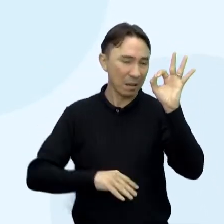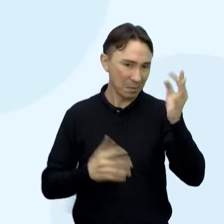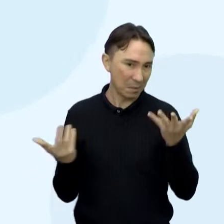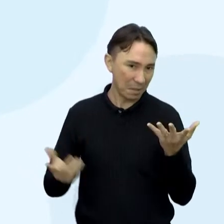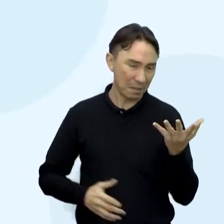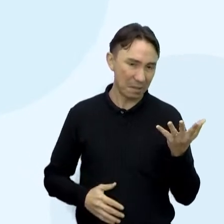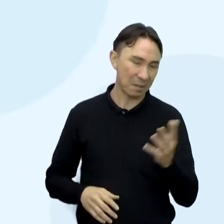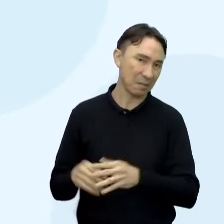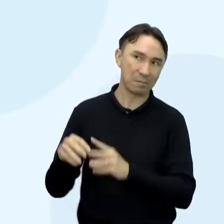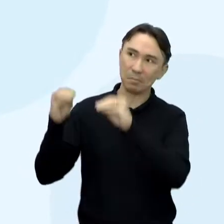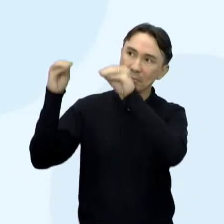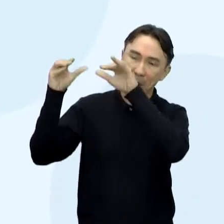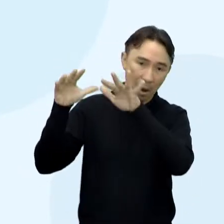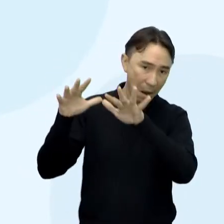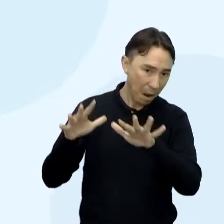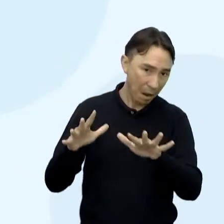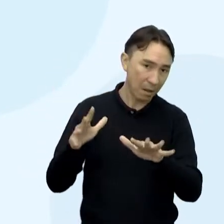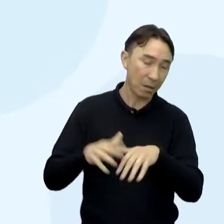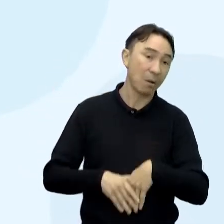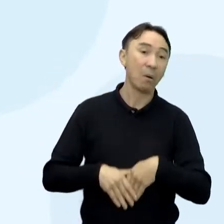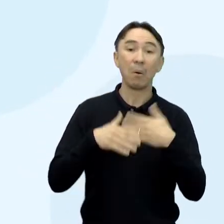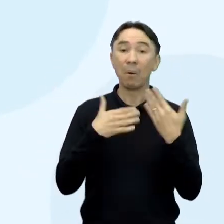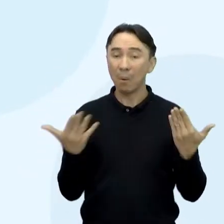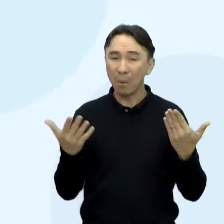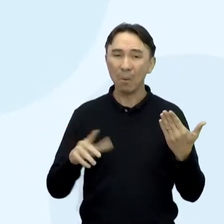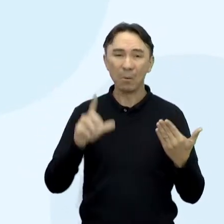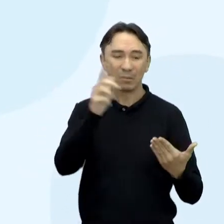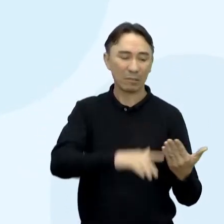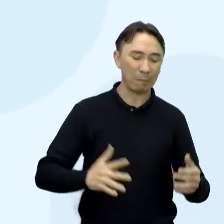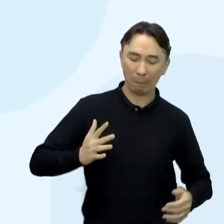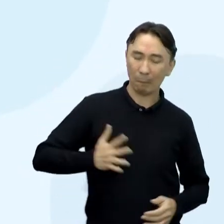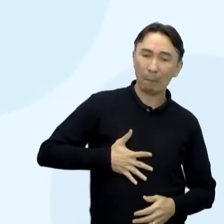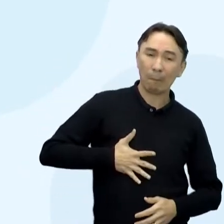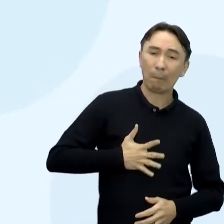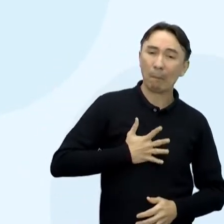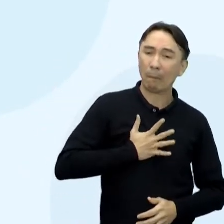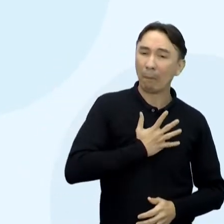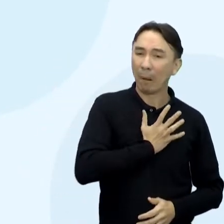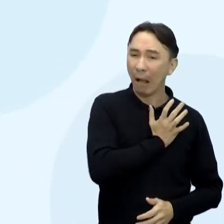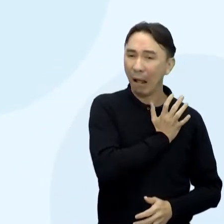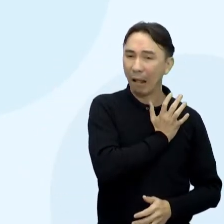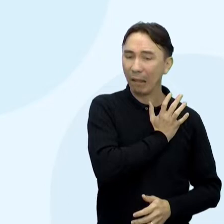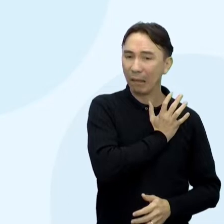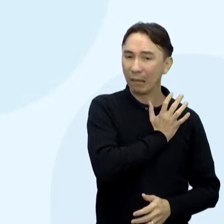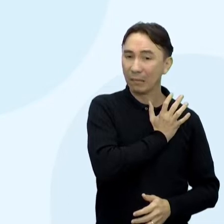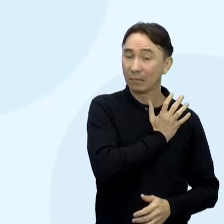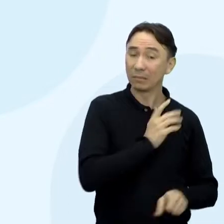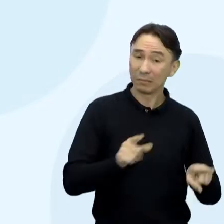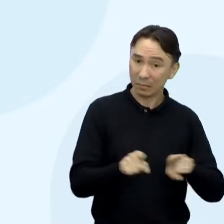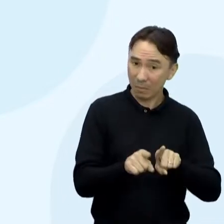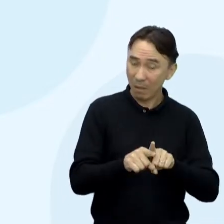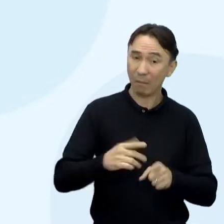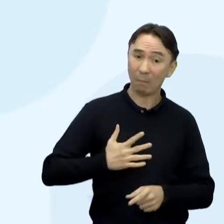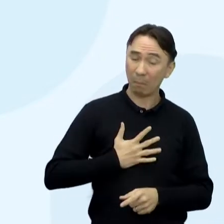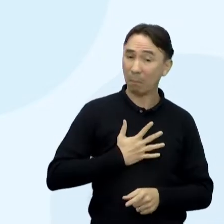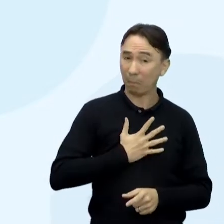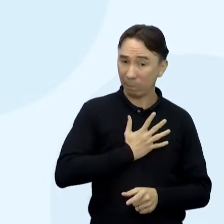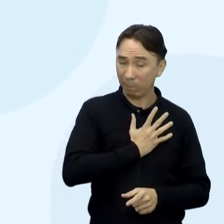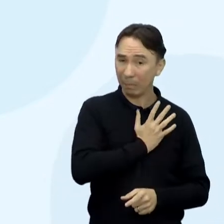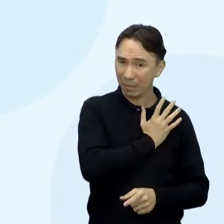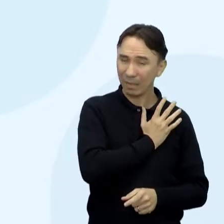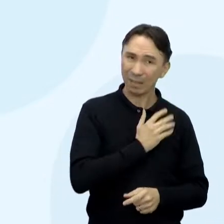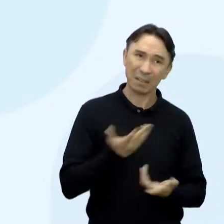ou uma relação direta com o profano, aquilo que faz parte apenas